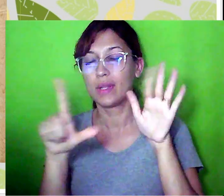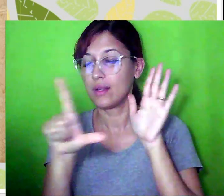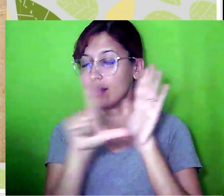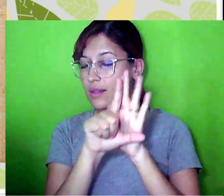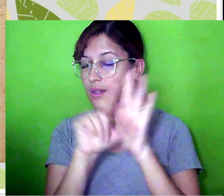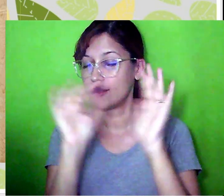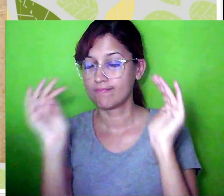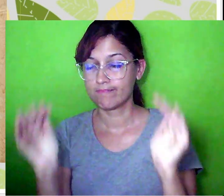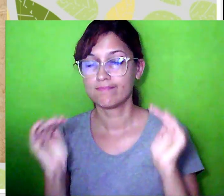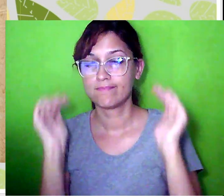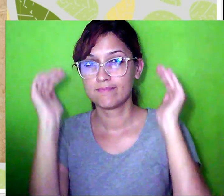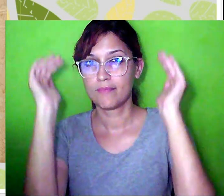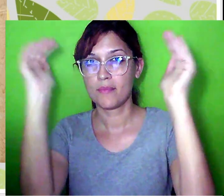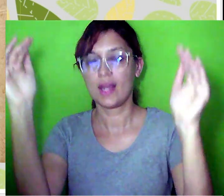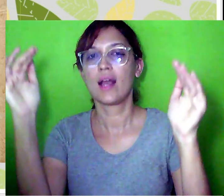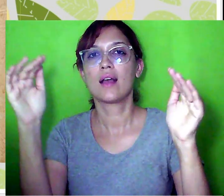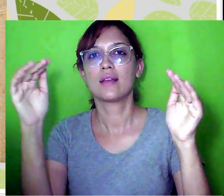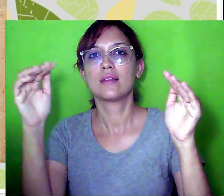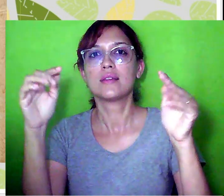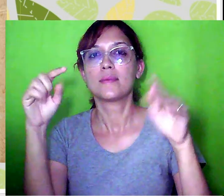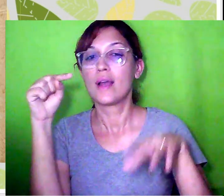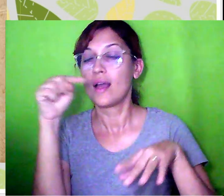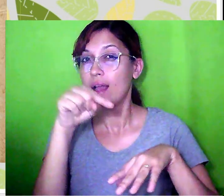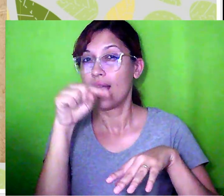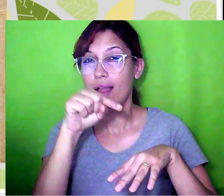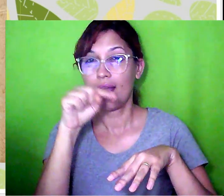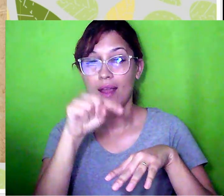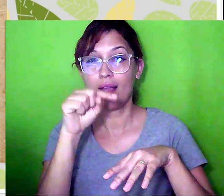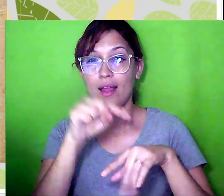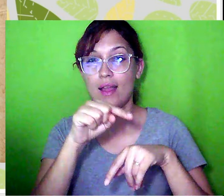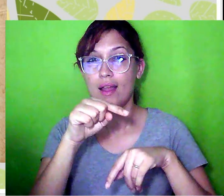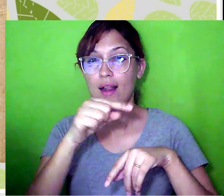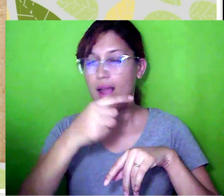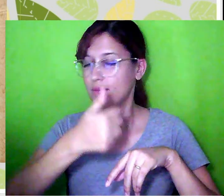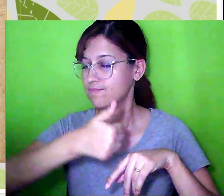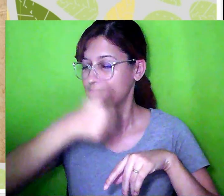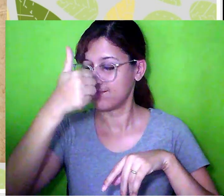A Constituição é como a lei máxima de um país.